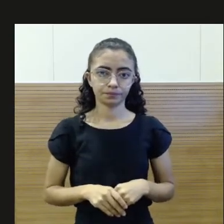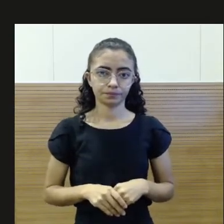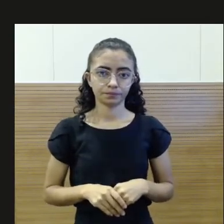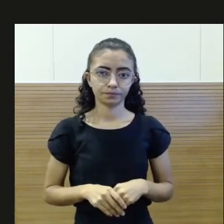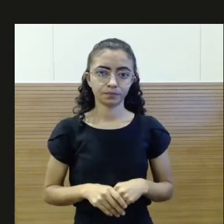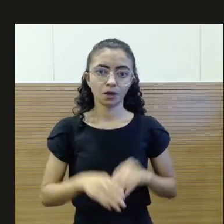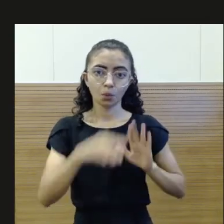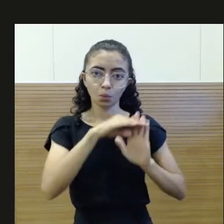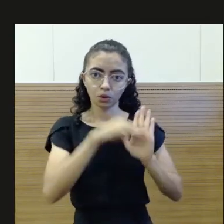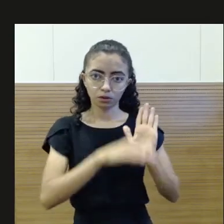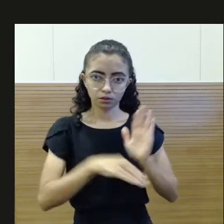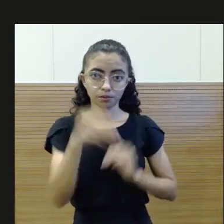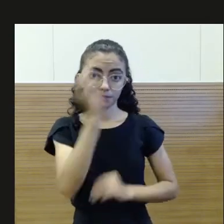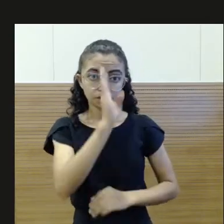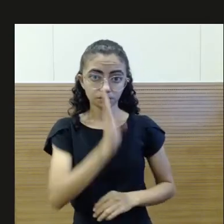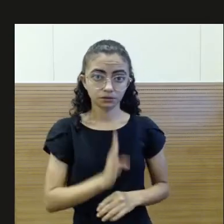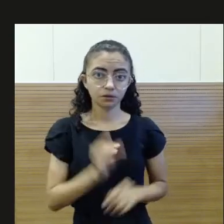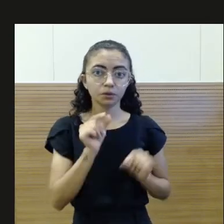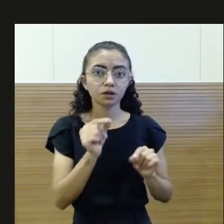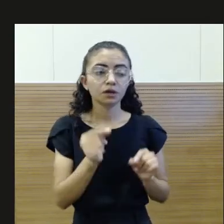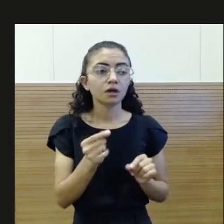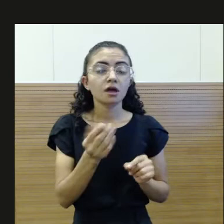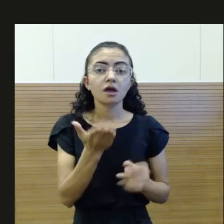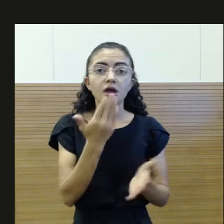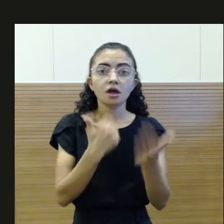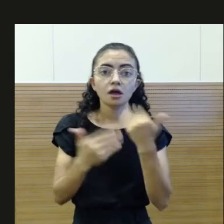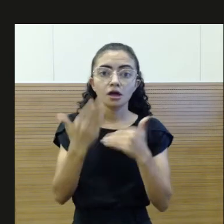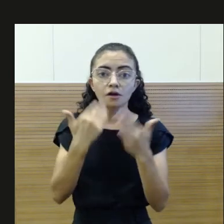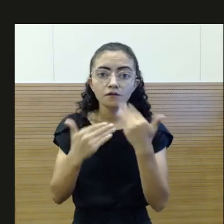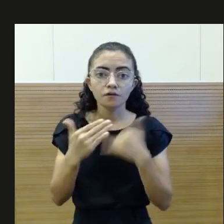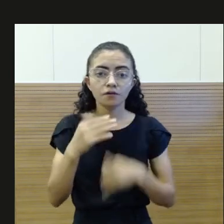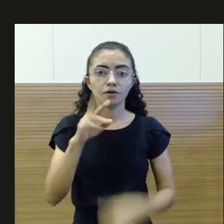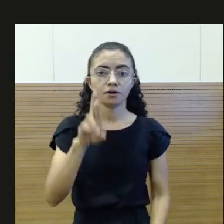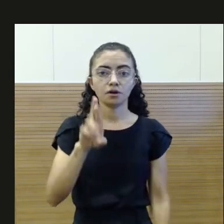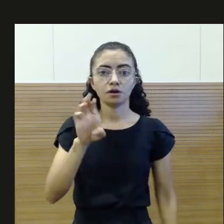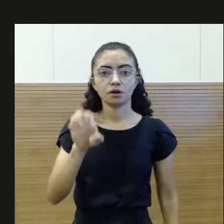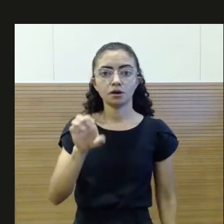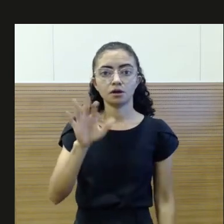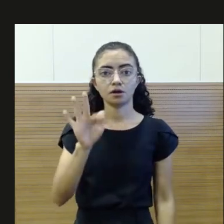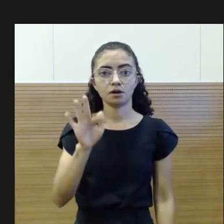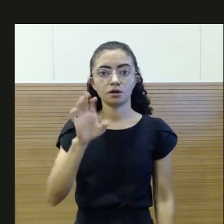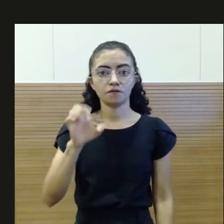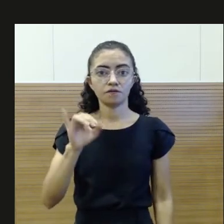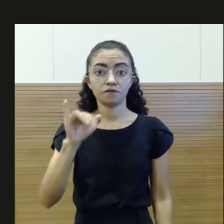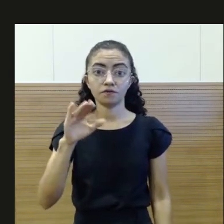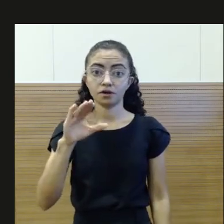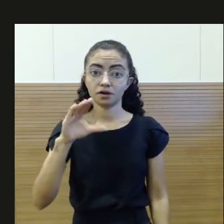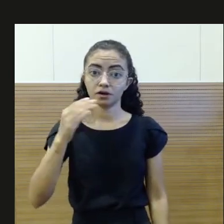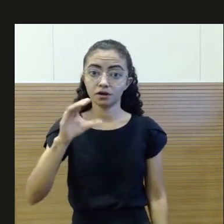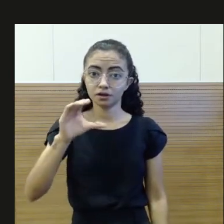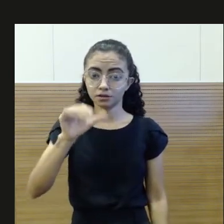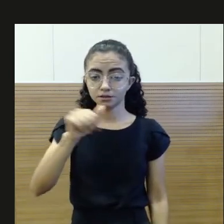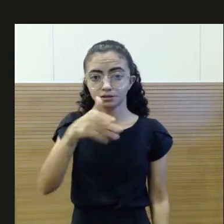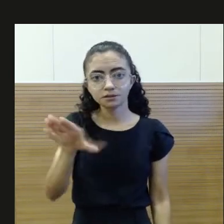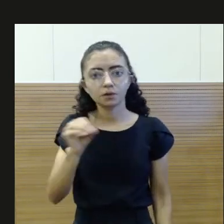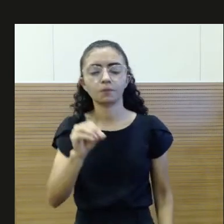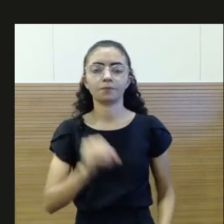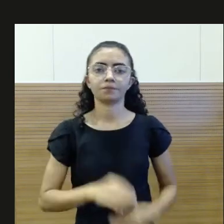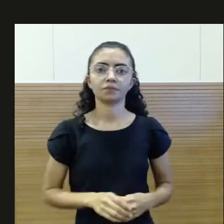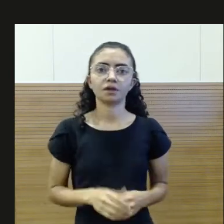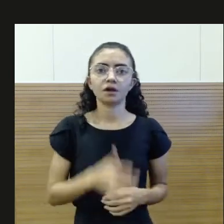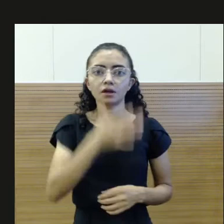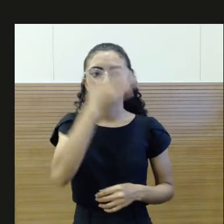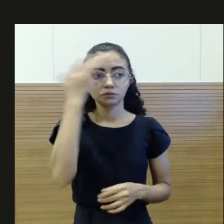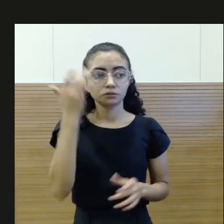o guia brasileiro, são as refeições. As diretrizes falam sobre os alimentos e existe um